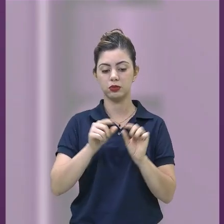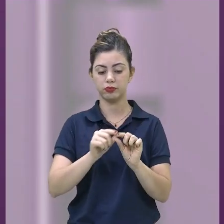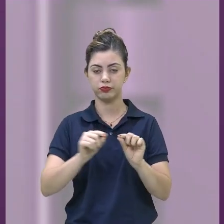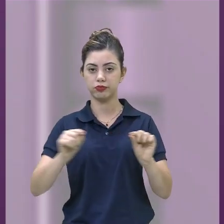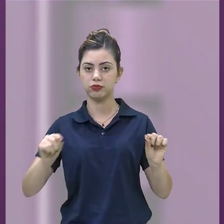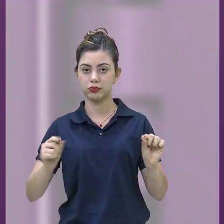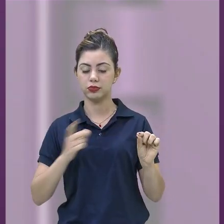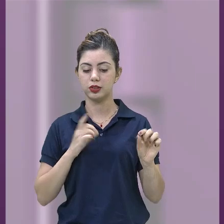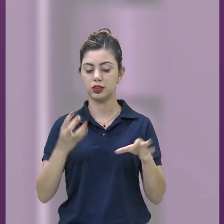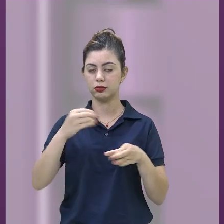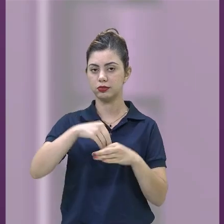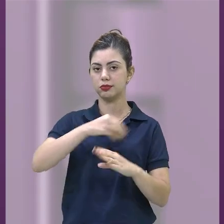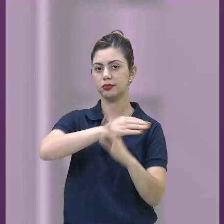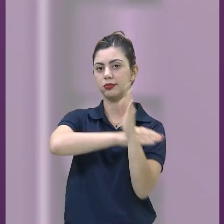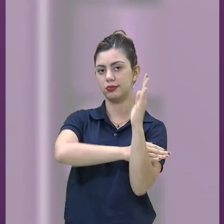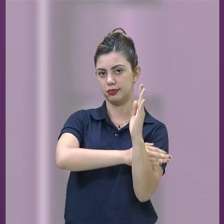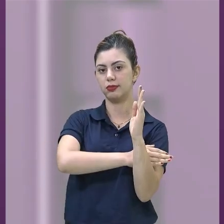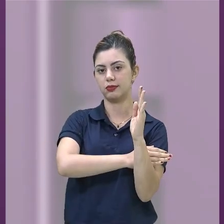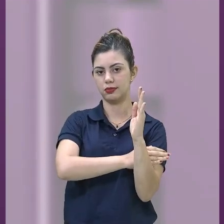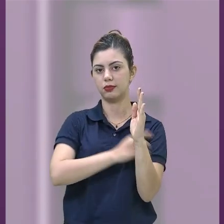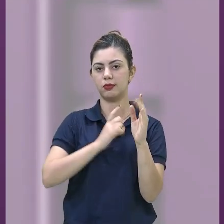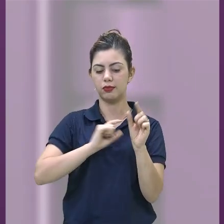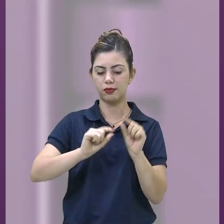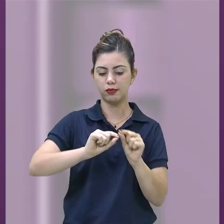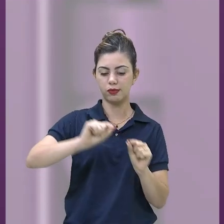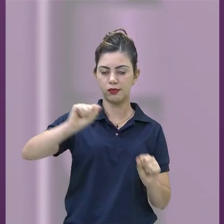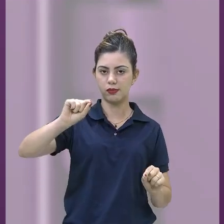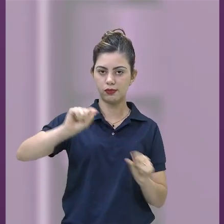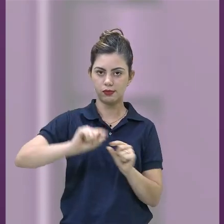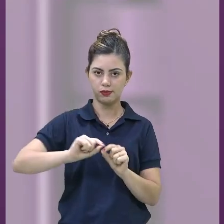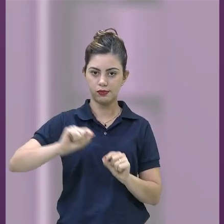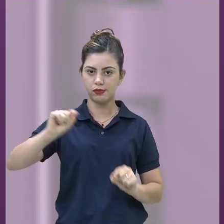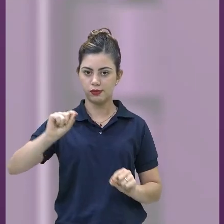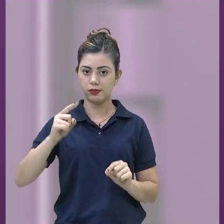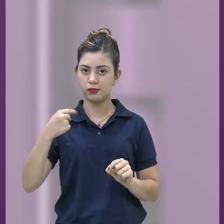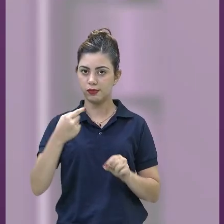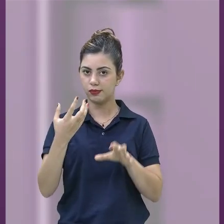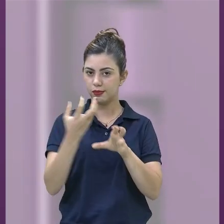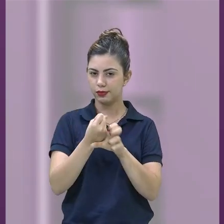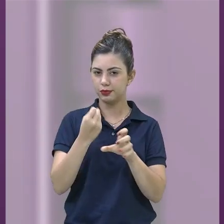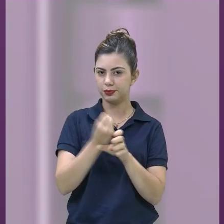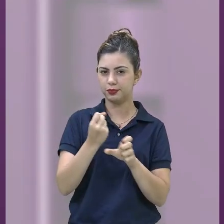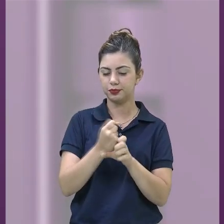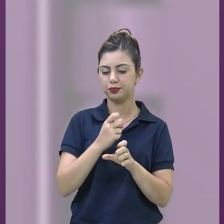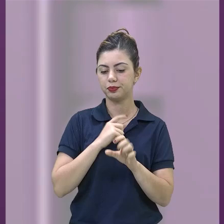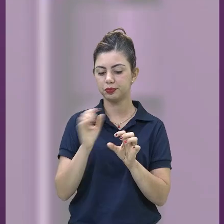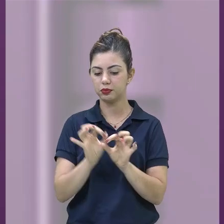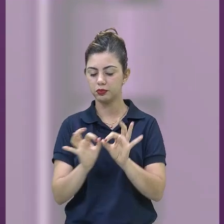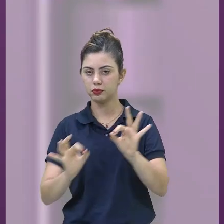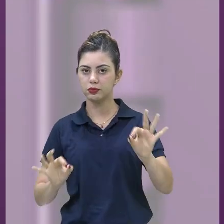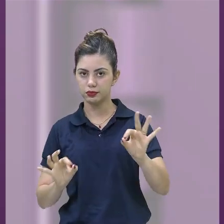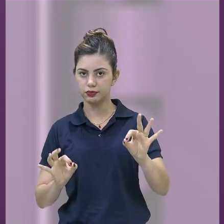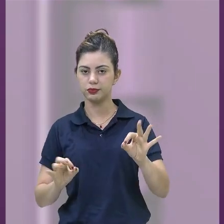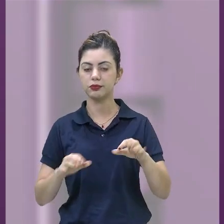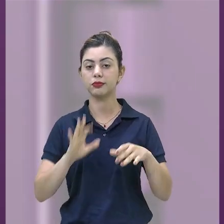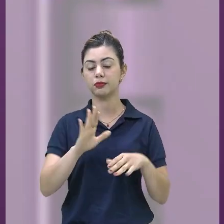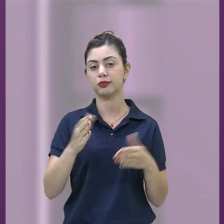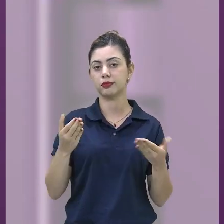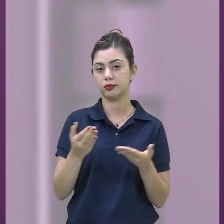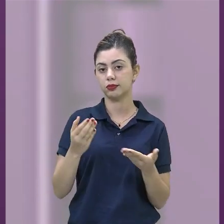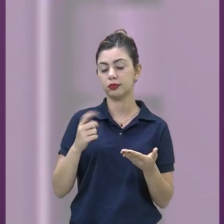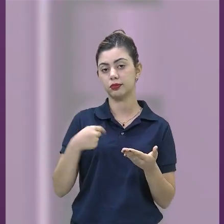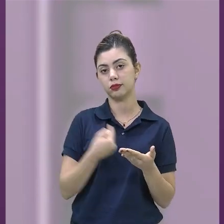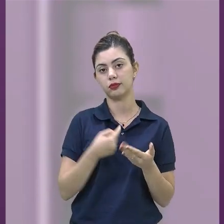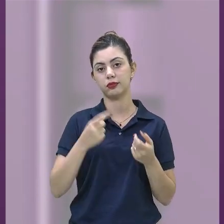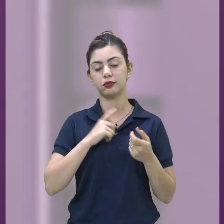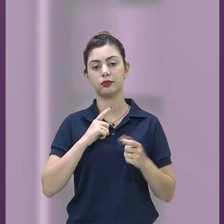plano cartesiano, Medir lá, calcular, na verdade, a distância, a gente está calculando, então, distância entre